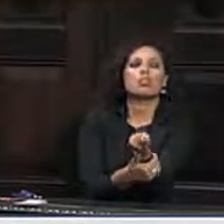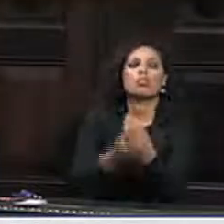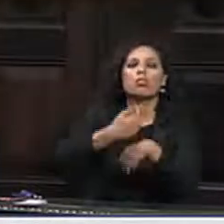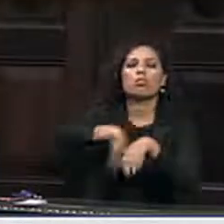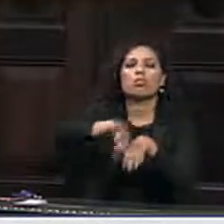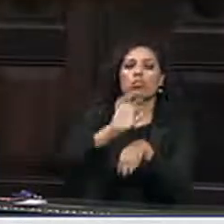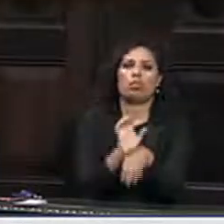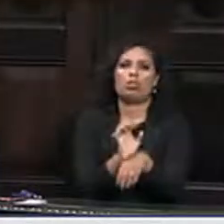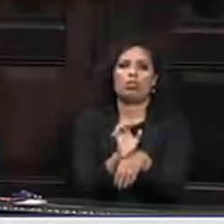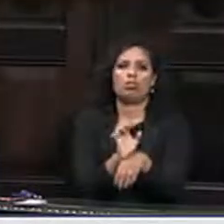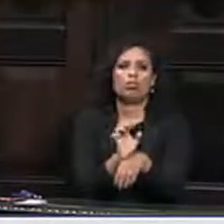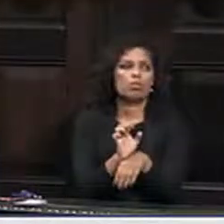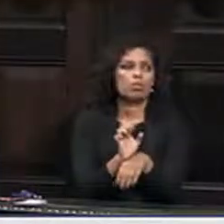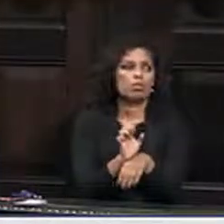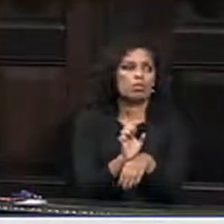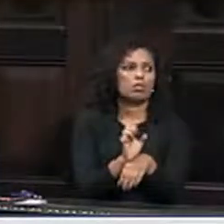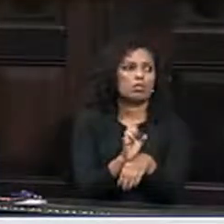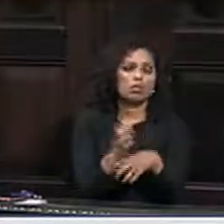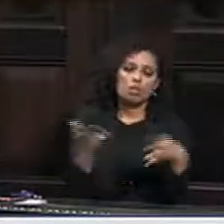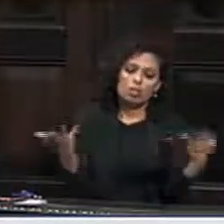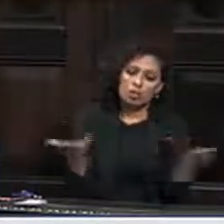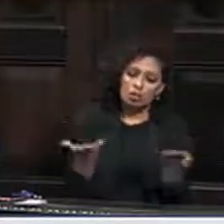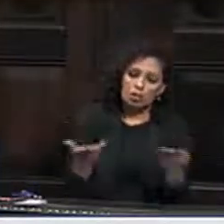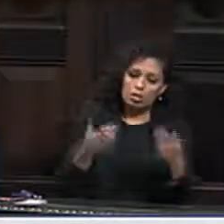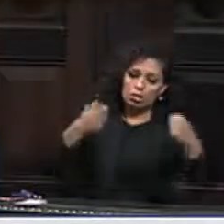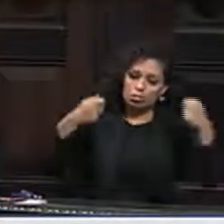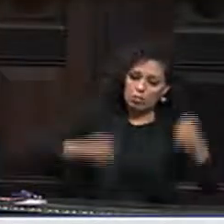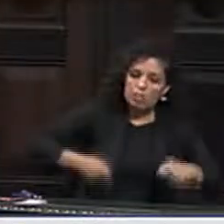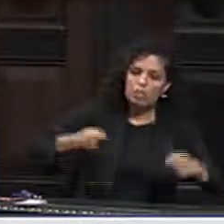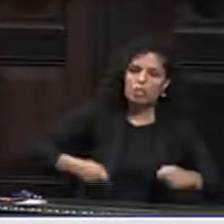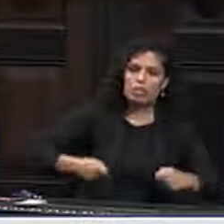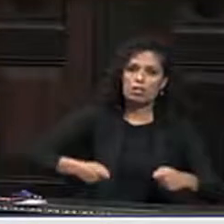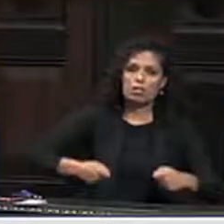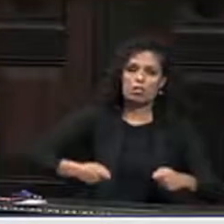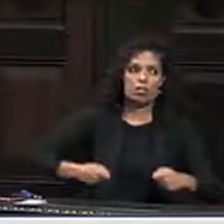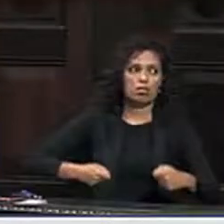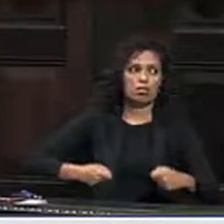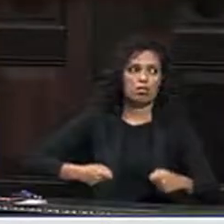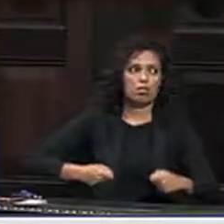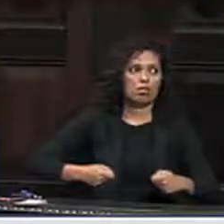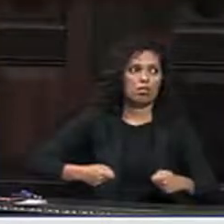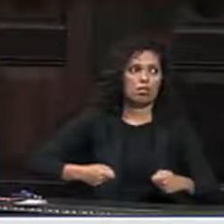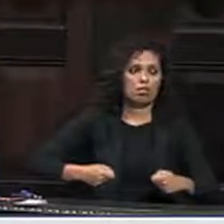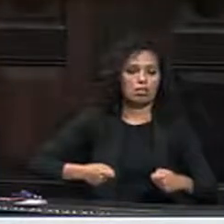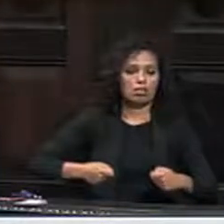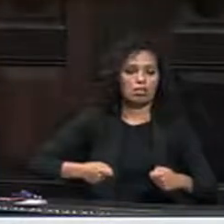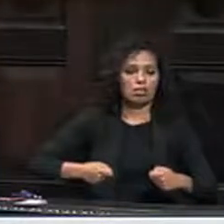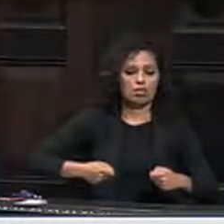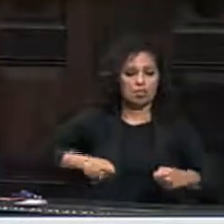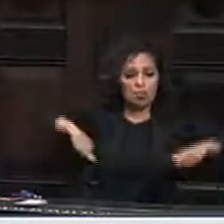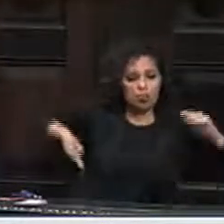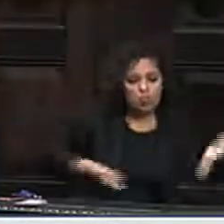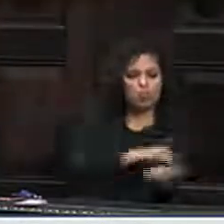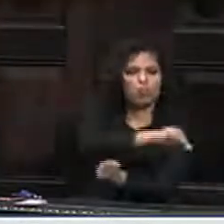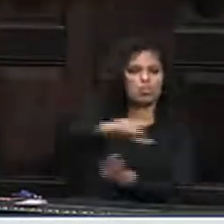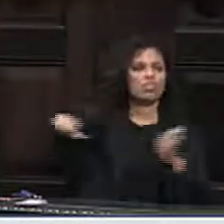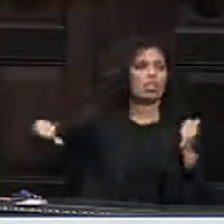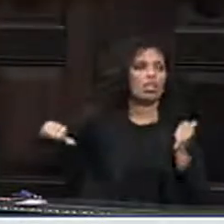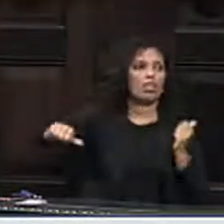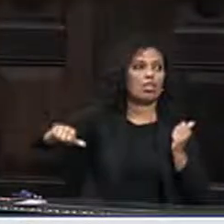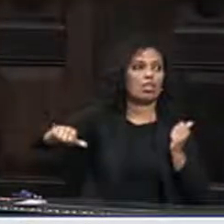Estado. E precisa, de fato, ser revertido